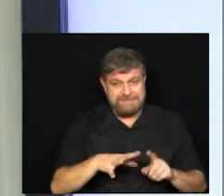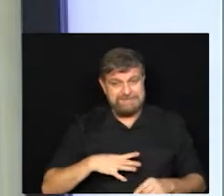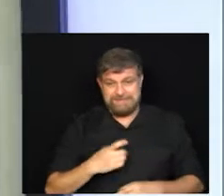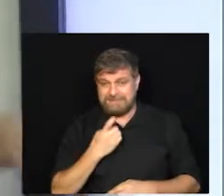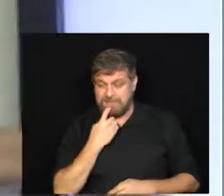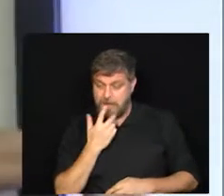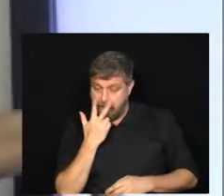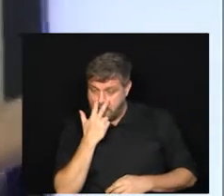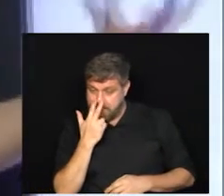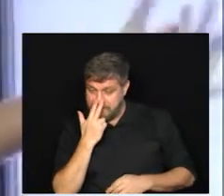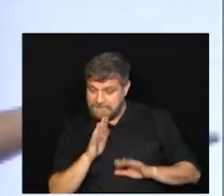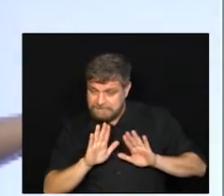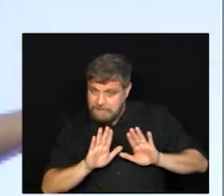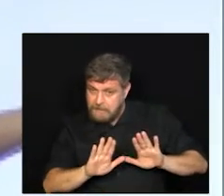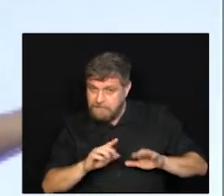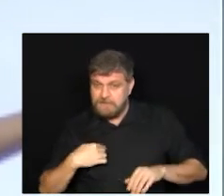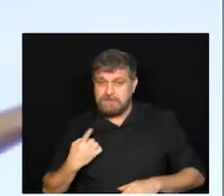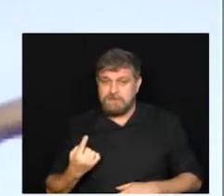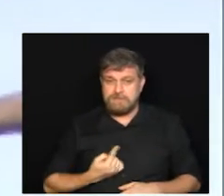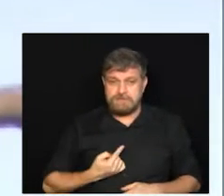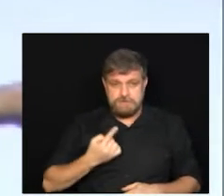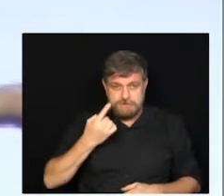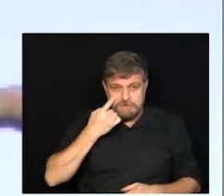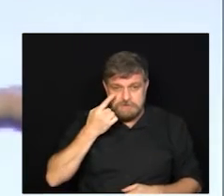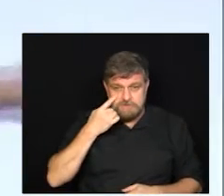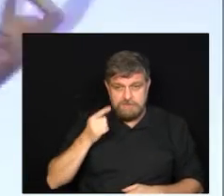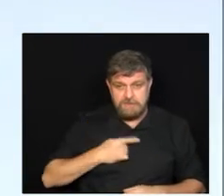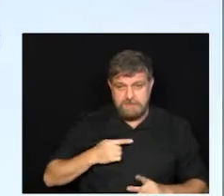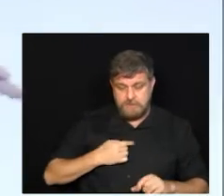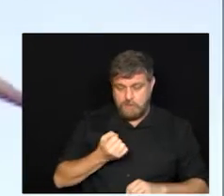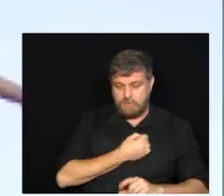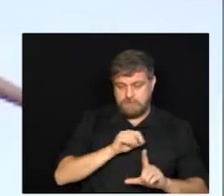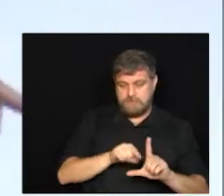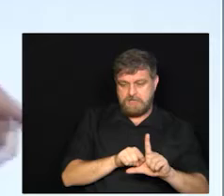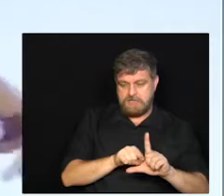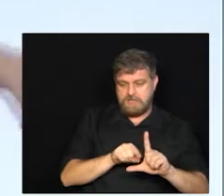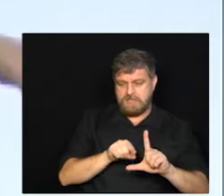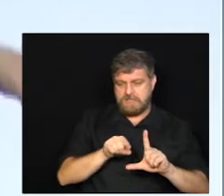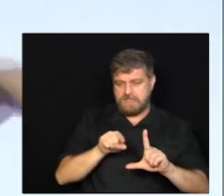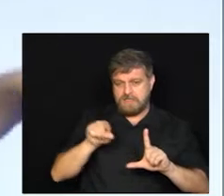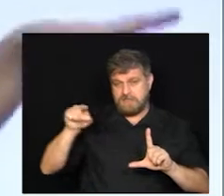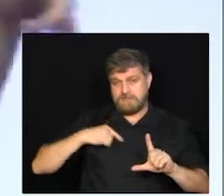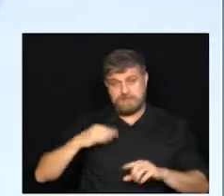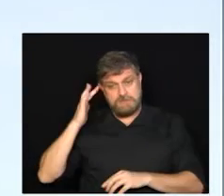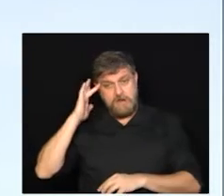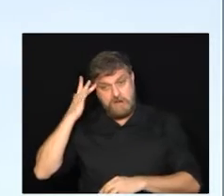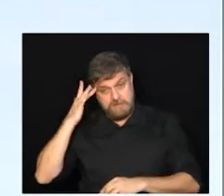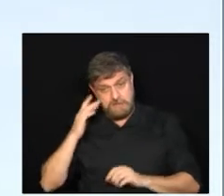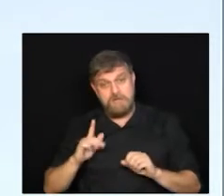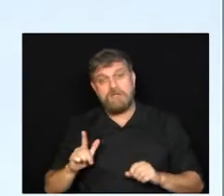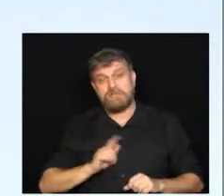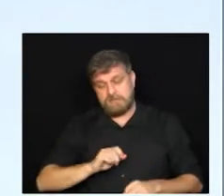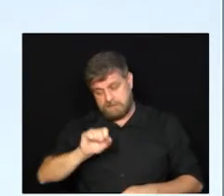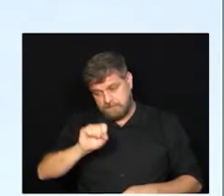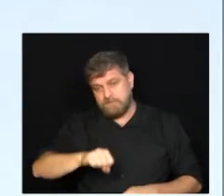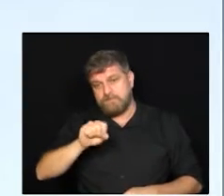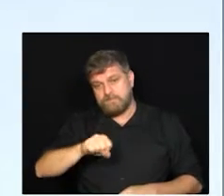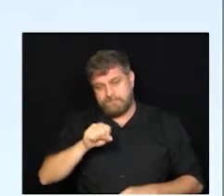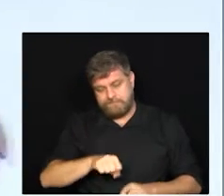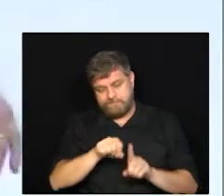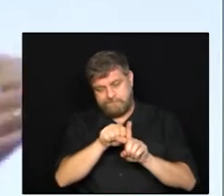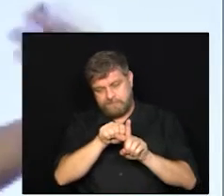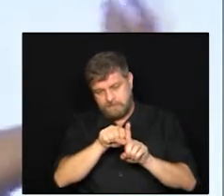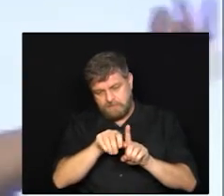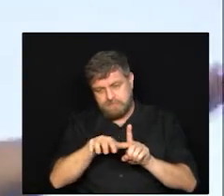Campinas. Porém, a gente vendo essa mudança do padrão epidemiológico, a gente já começa a achar que houve sim essa